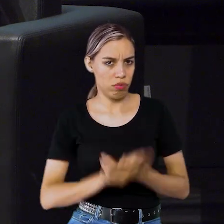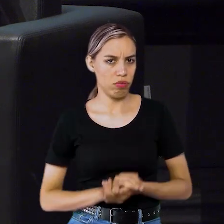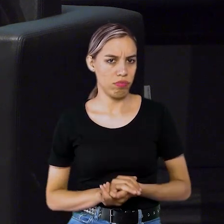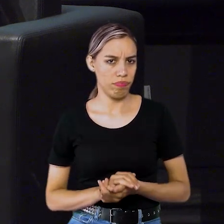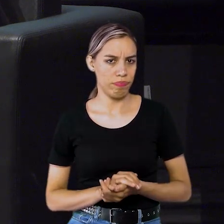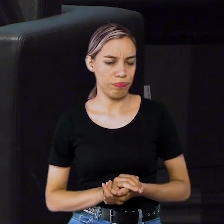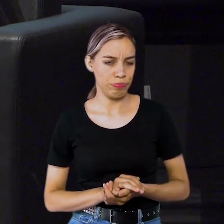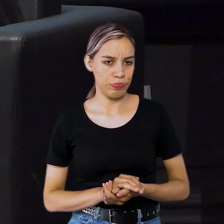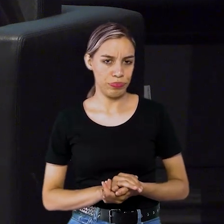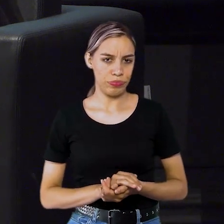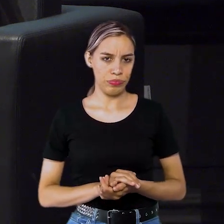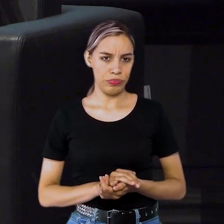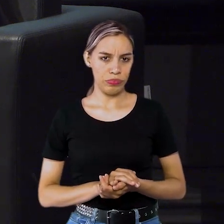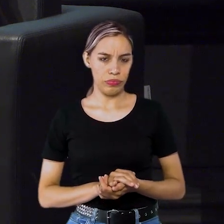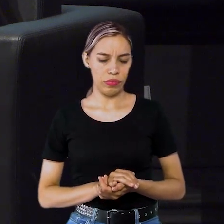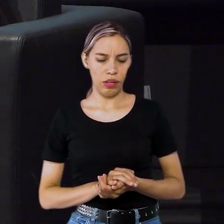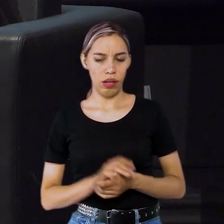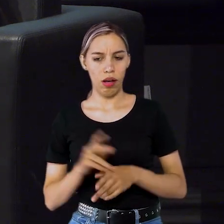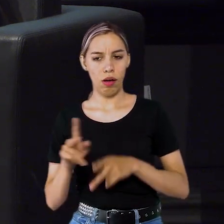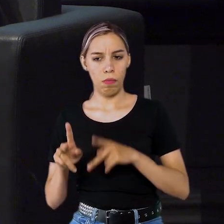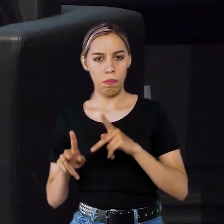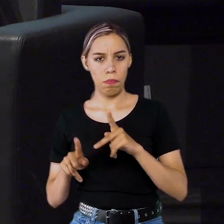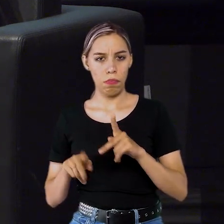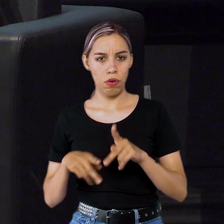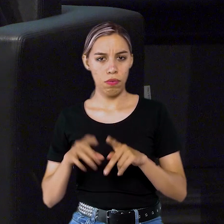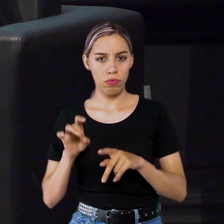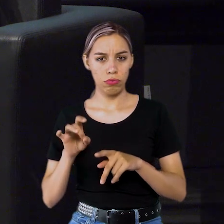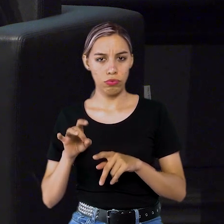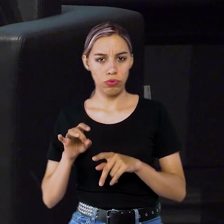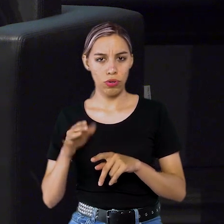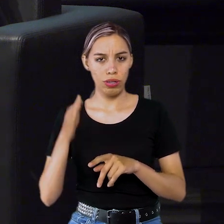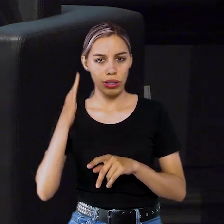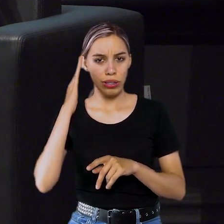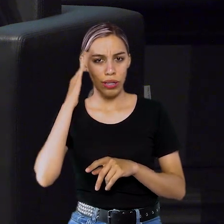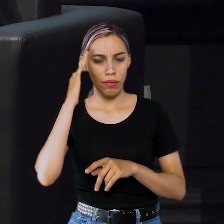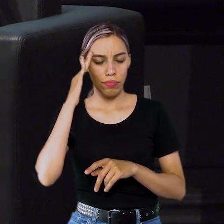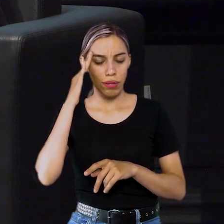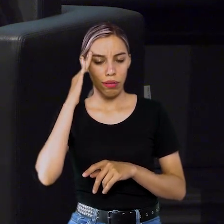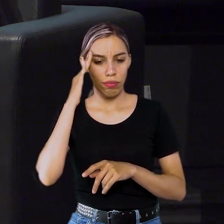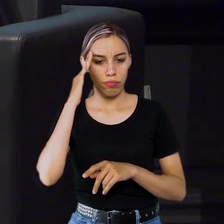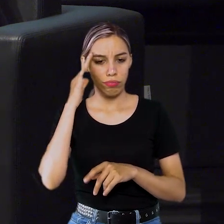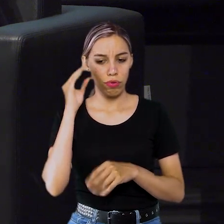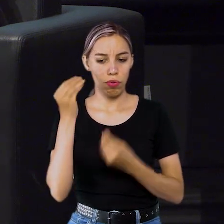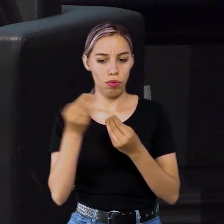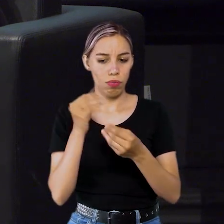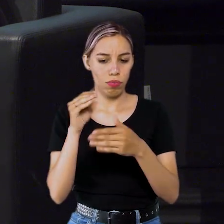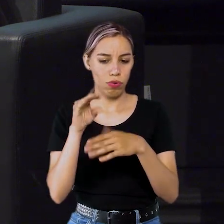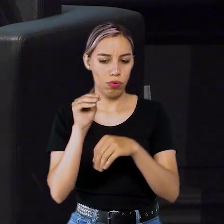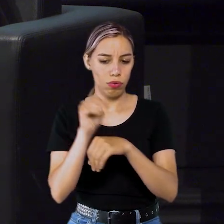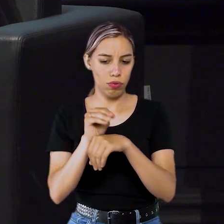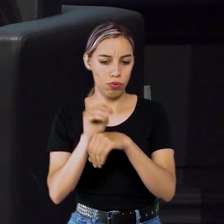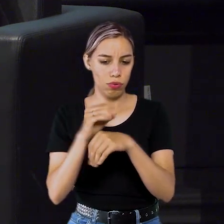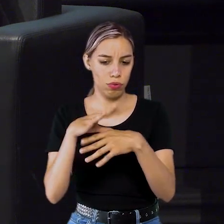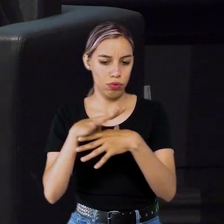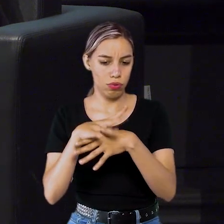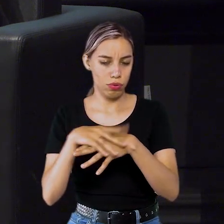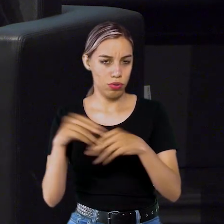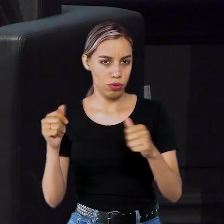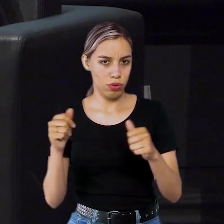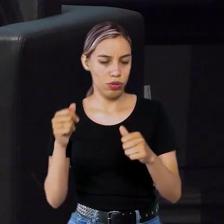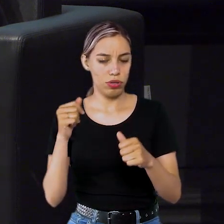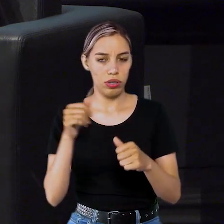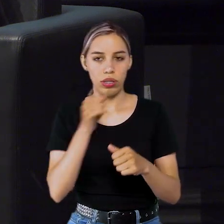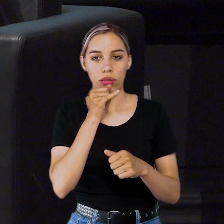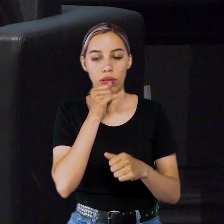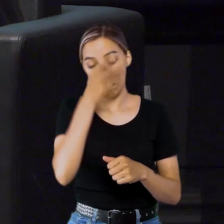né, e que só ele vai saber tratar e usar mesmo, né. E aí você vê muitas vezes a pessoa